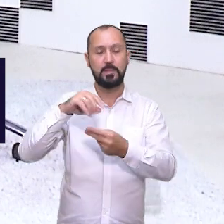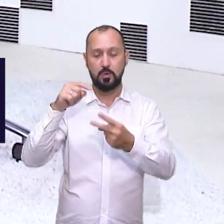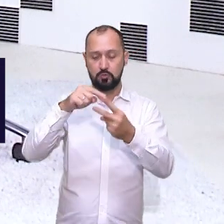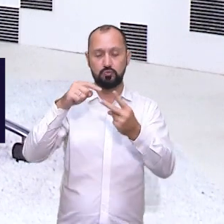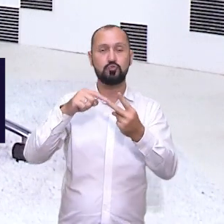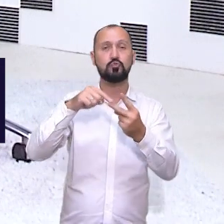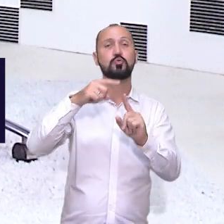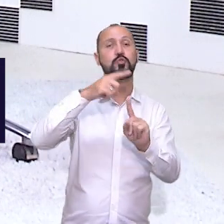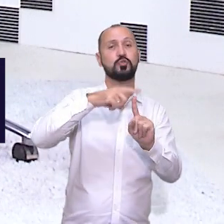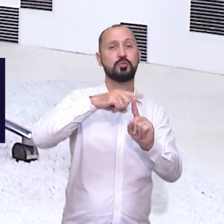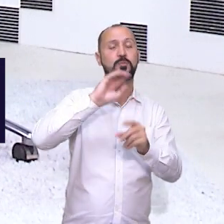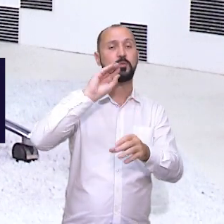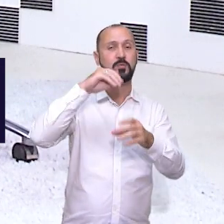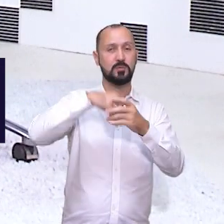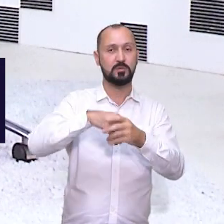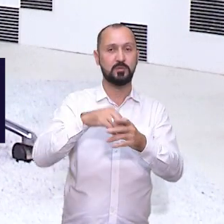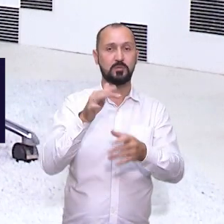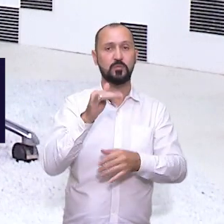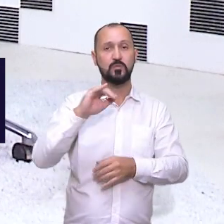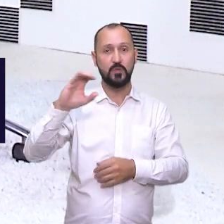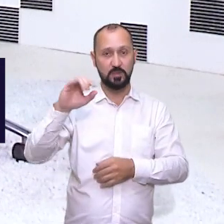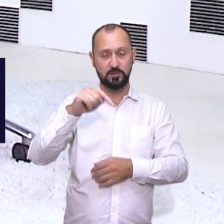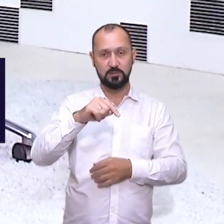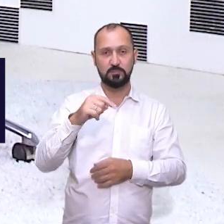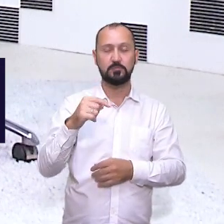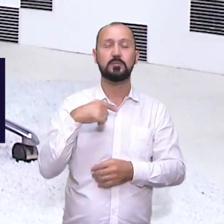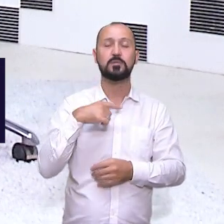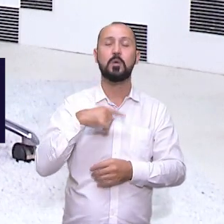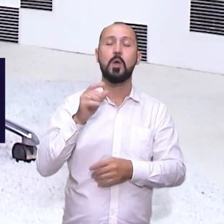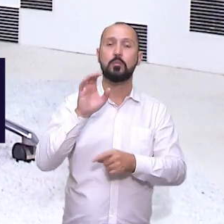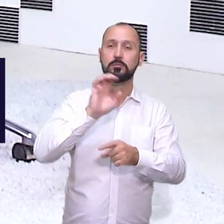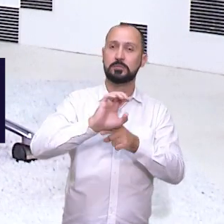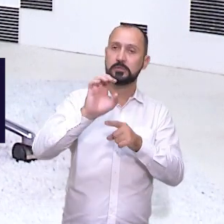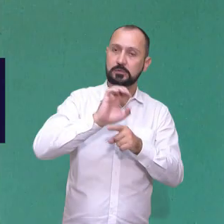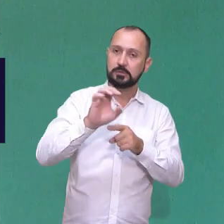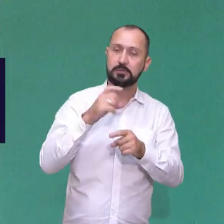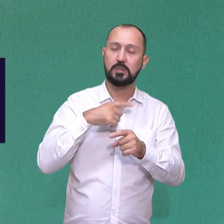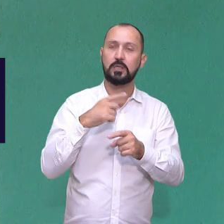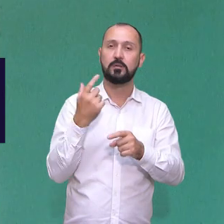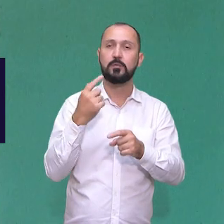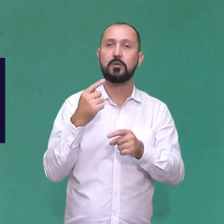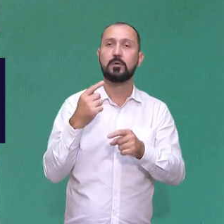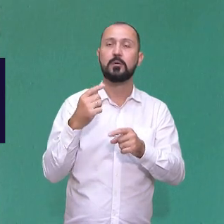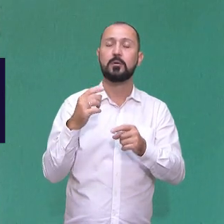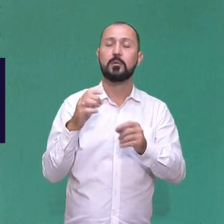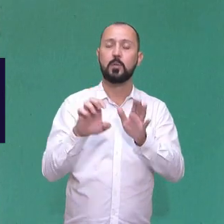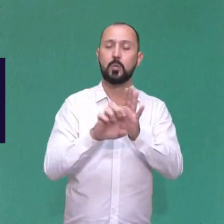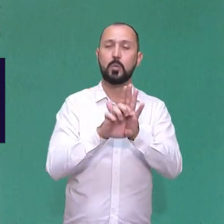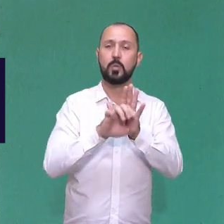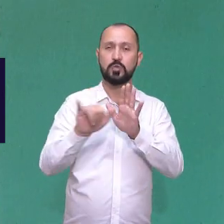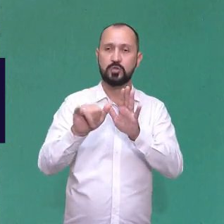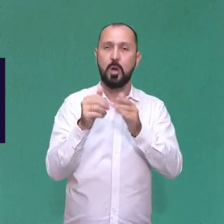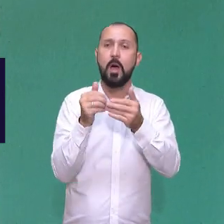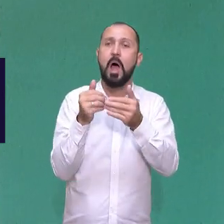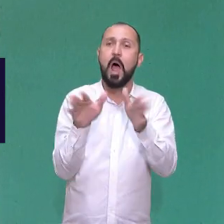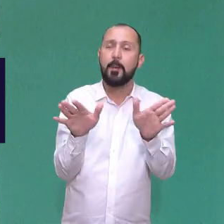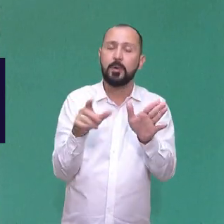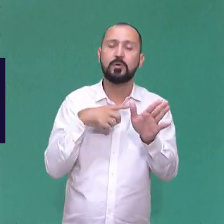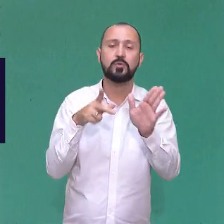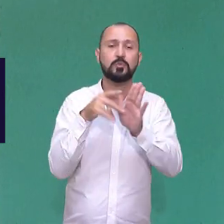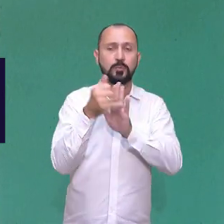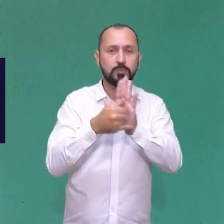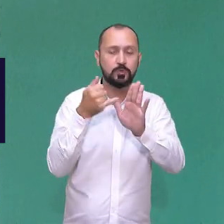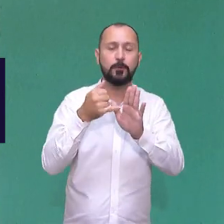você tem um mix aqui, você tem as duas modalidades dentro do Fundo de Investimento Cultural. O Estado também, ele lança a mão de